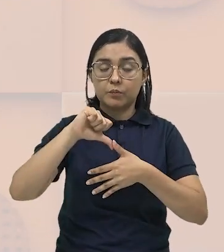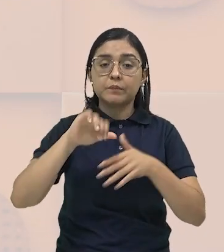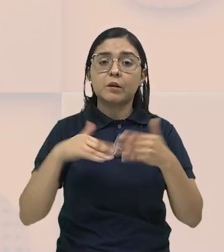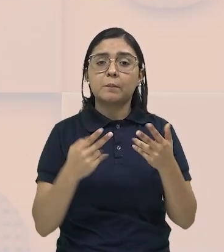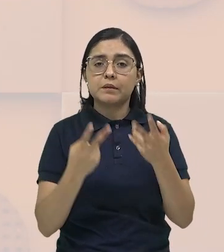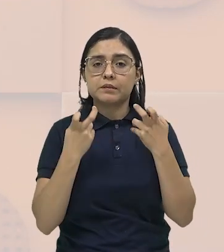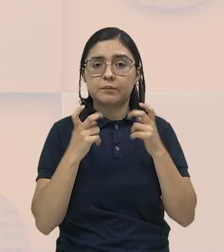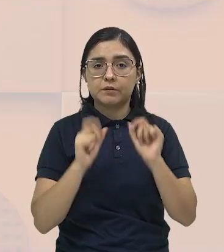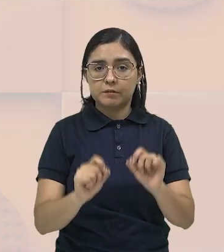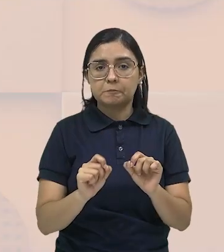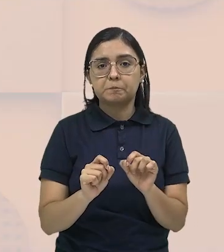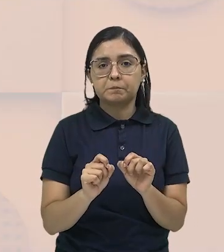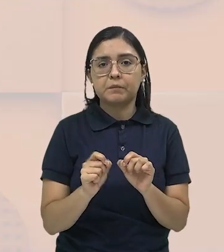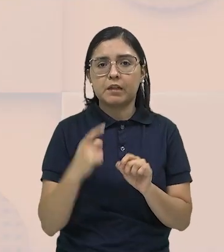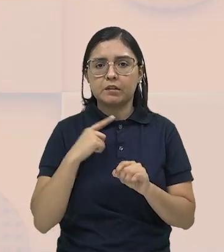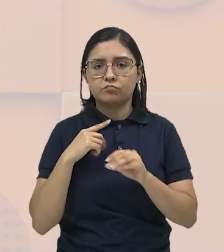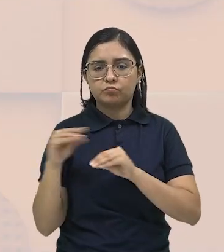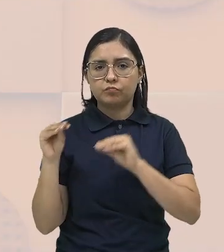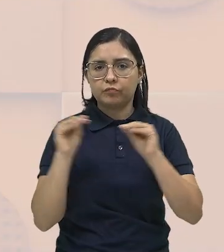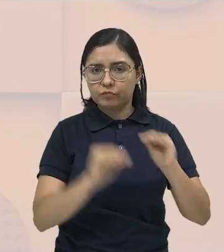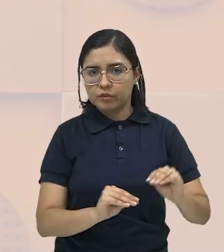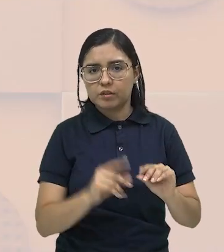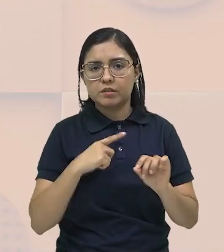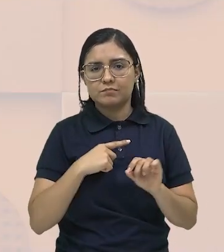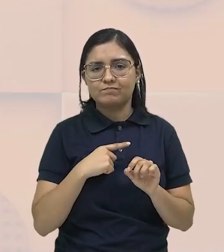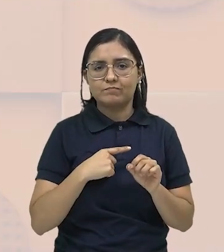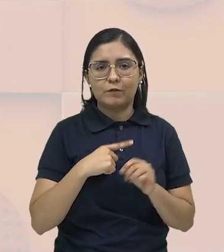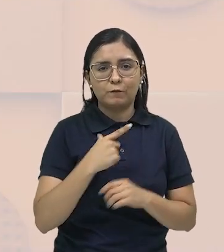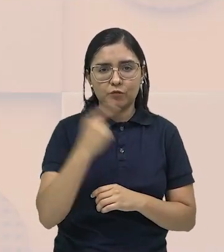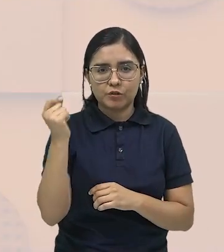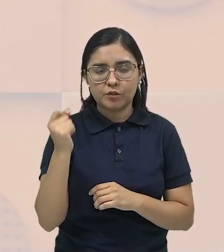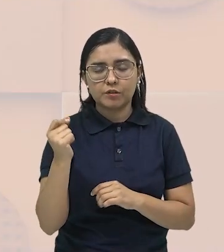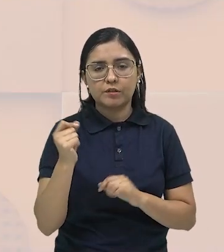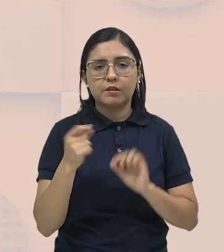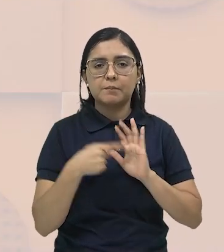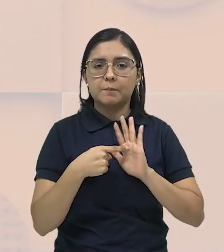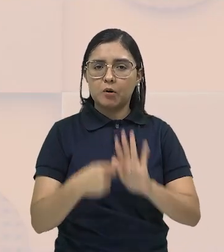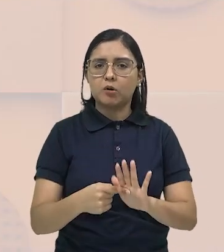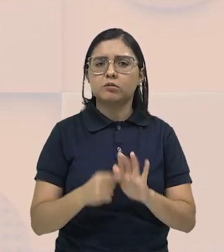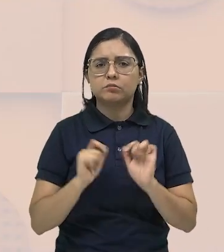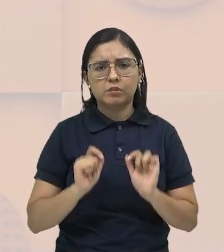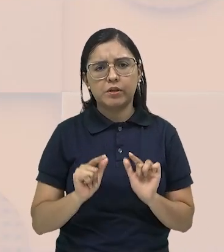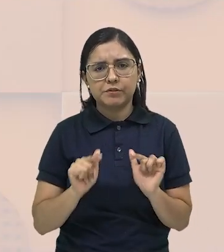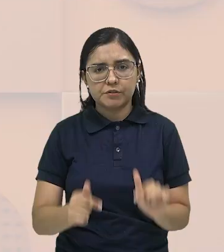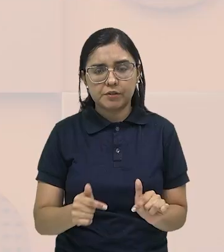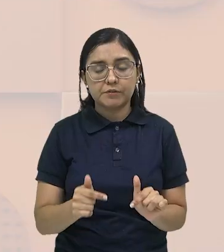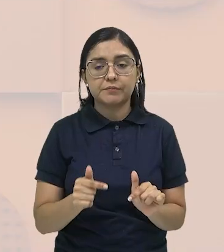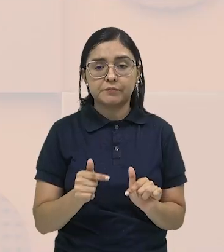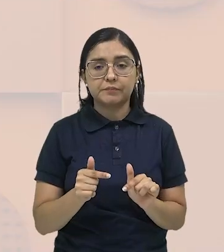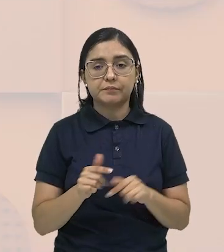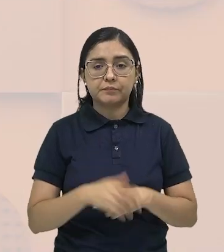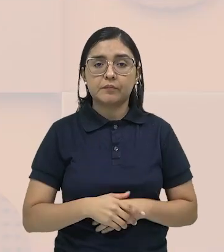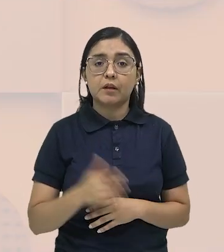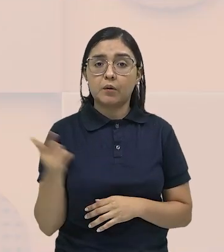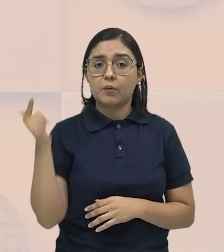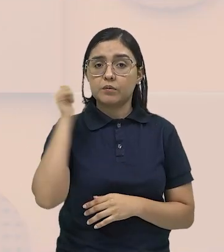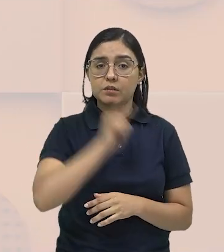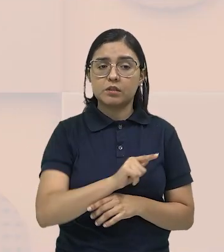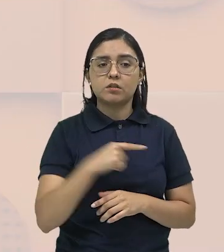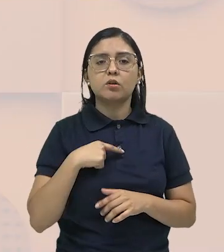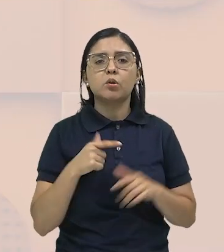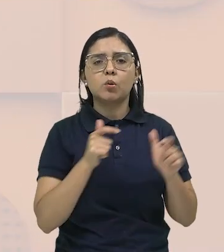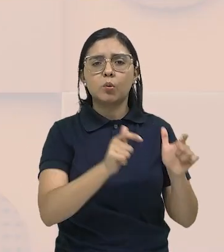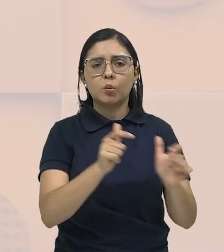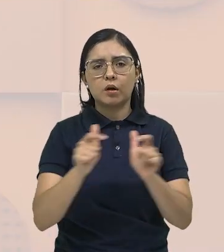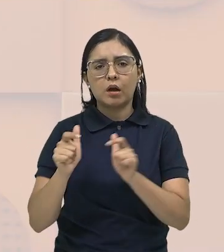ele não, por mais que ele tenha vindo nesse processo de fuga, ele demonstra essa resistência, né, ao conquistar territórios